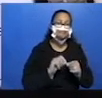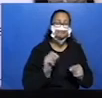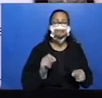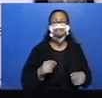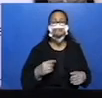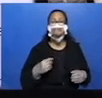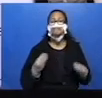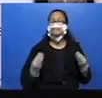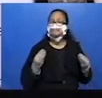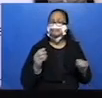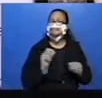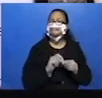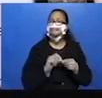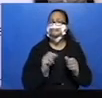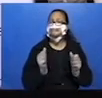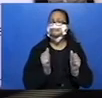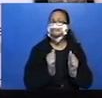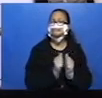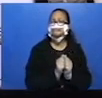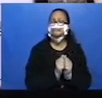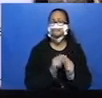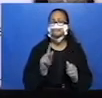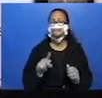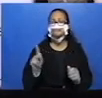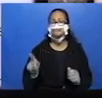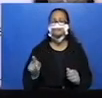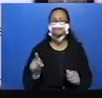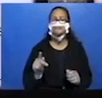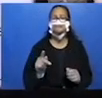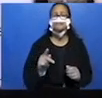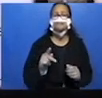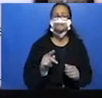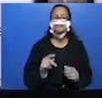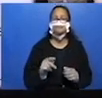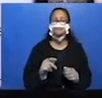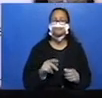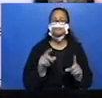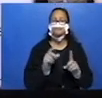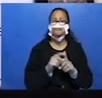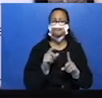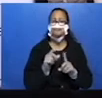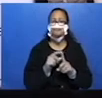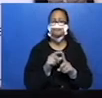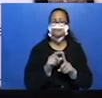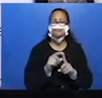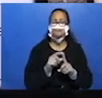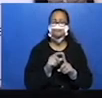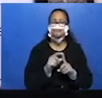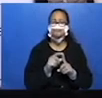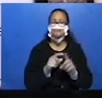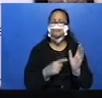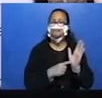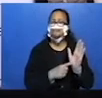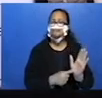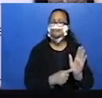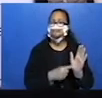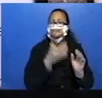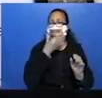vai fazer junto, vou fazer aqui com vocês. Olha só, uma palavra que indica que era um